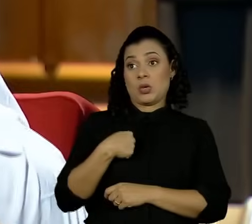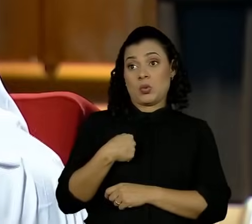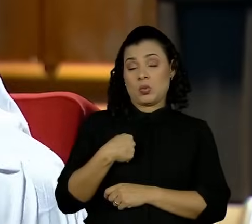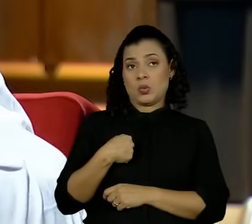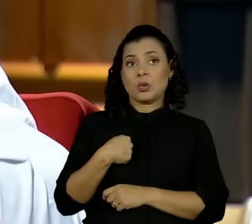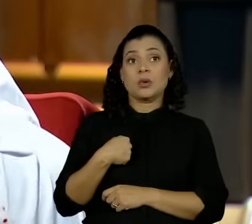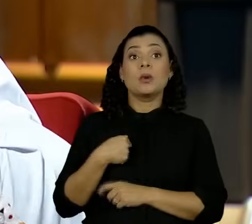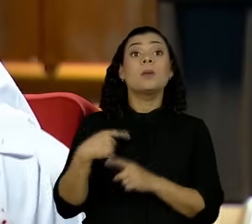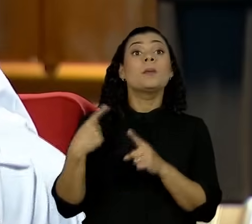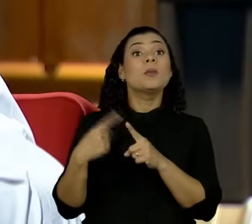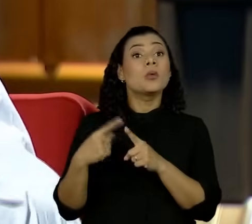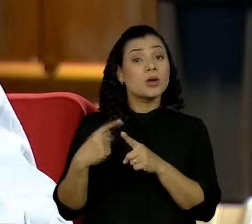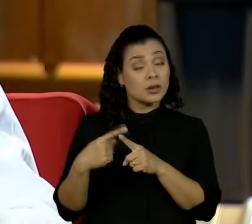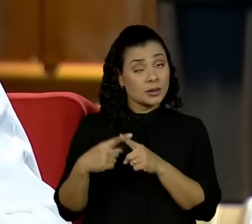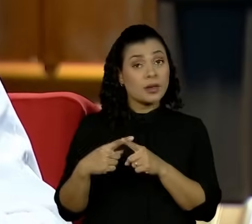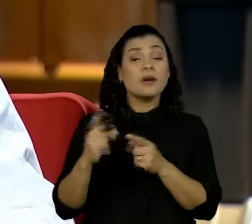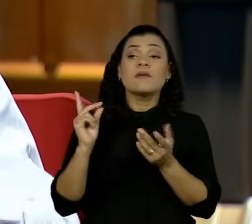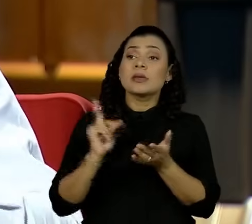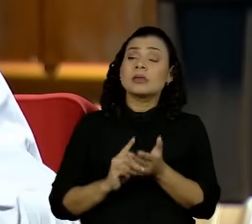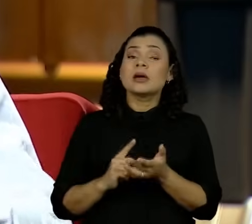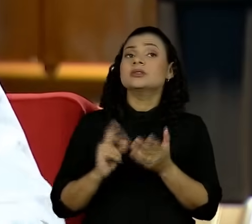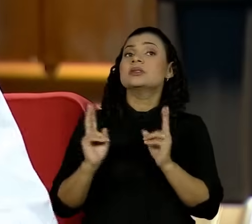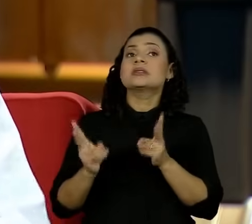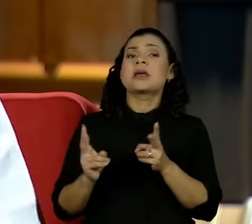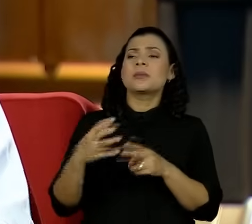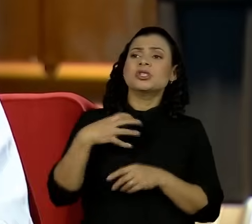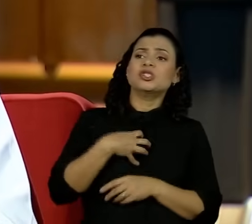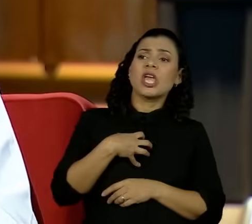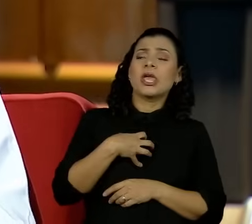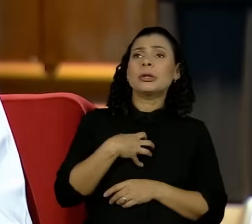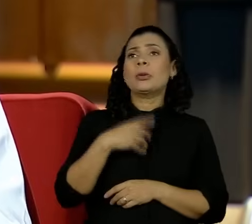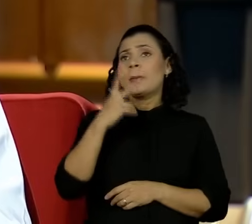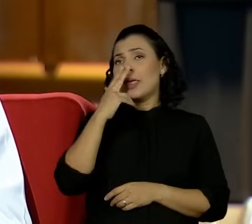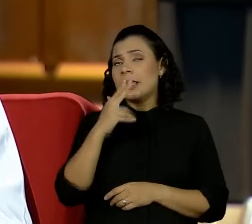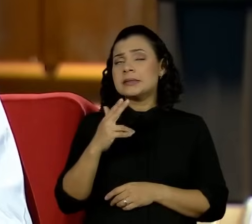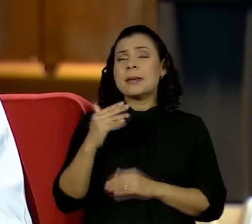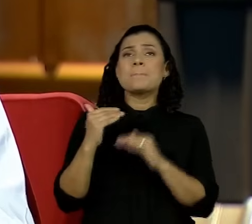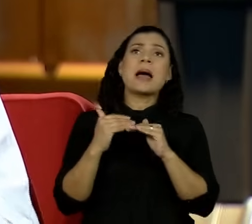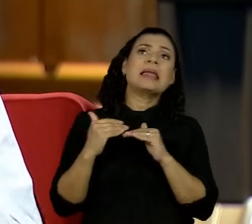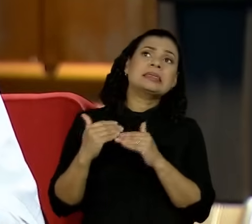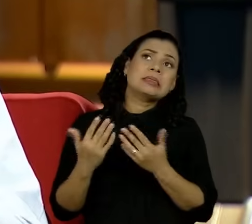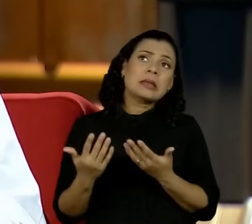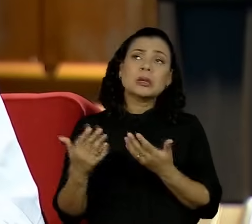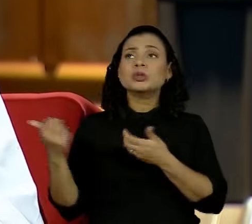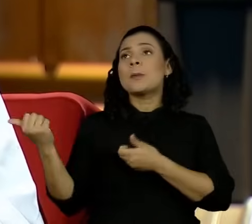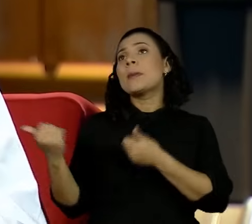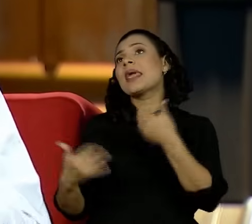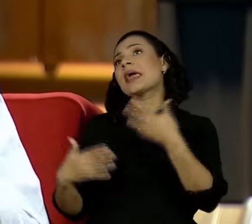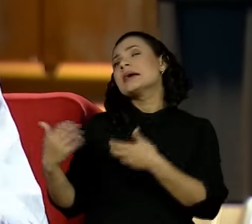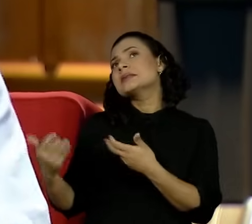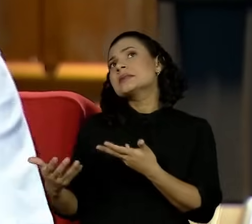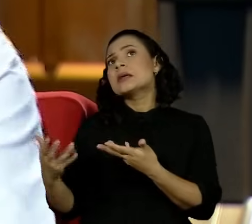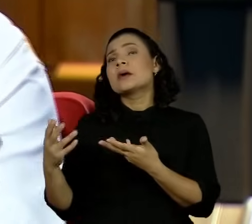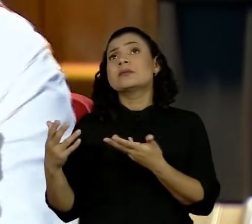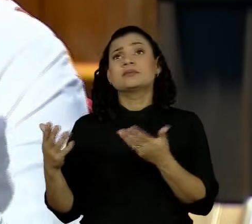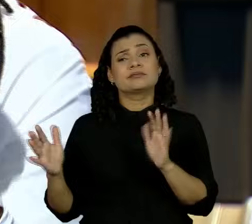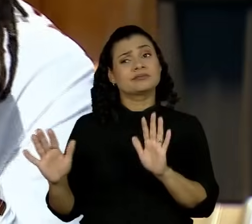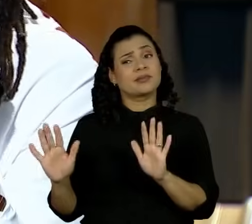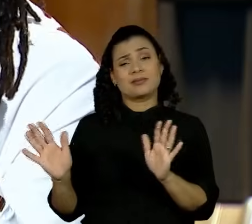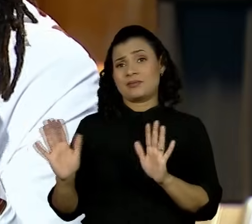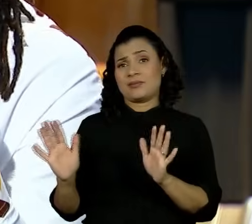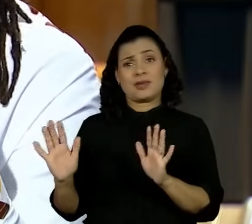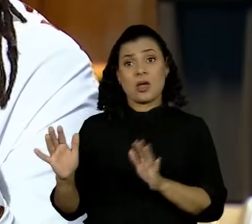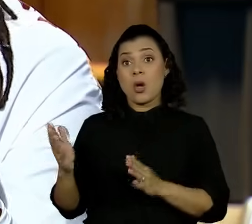está procurando tanto rótulos e formatos e explicações, e hoje,